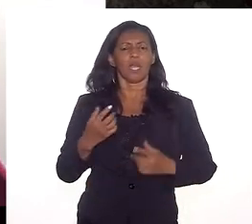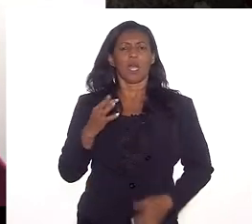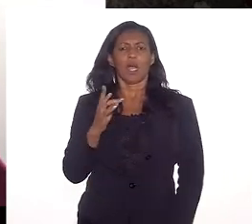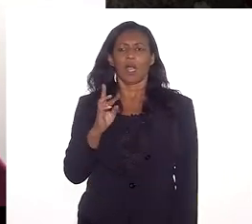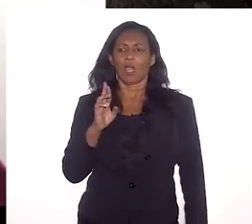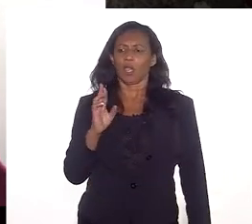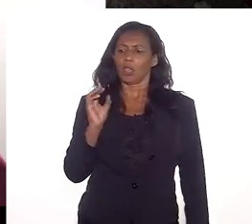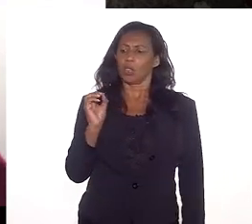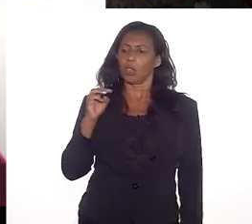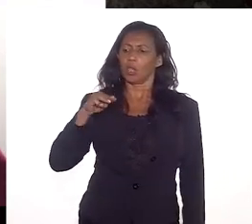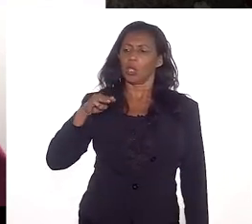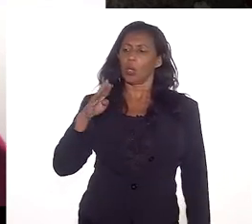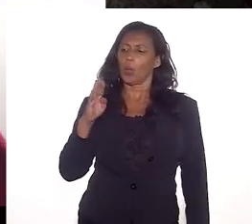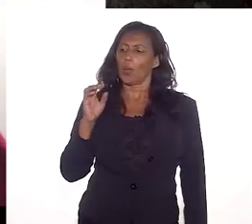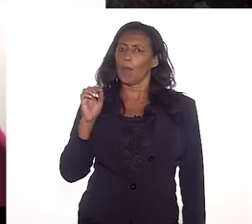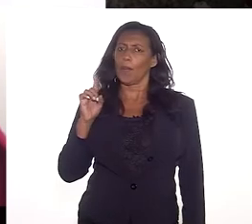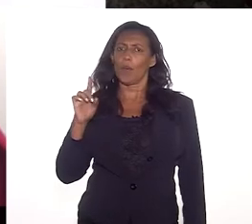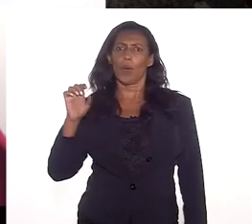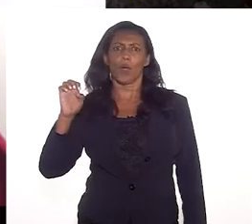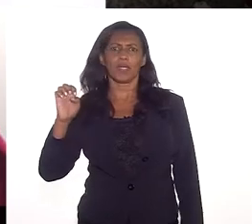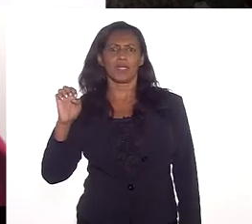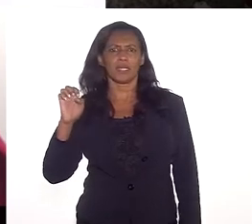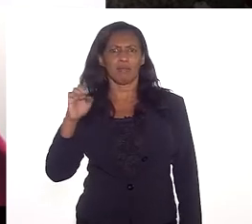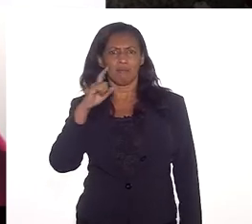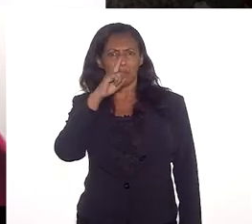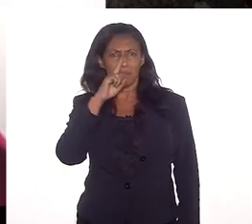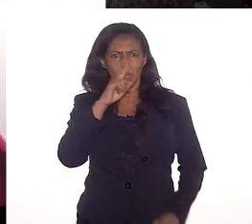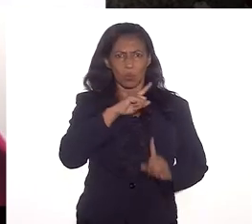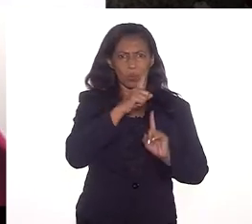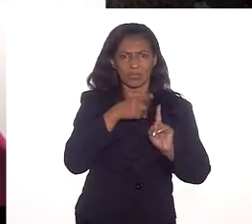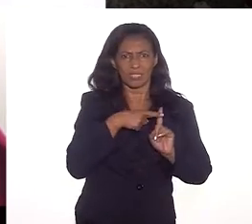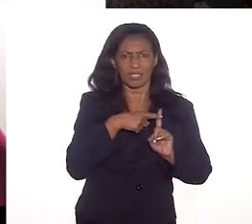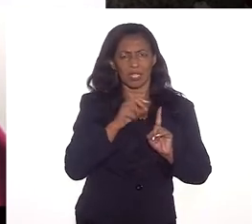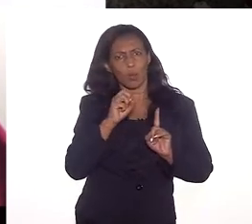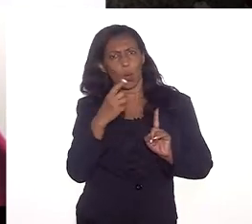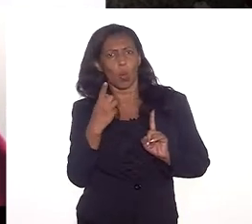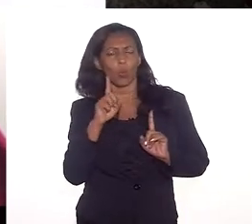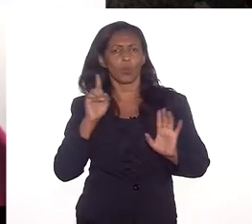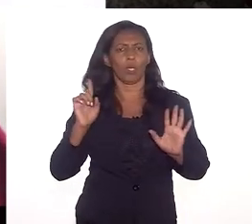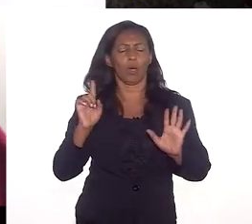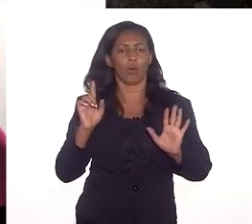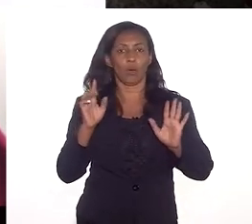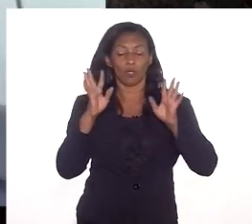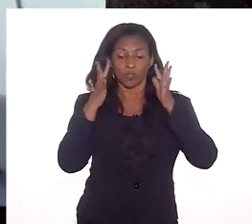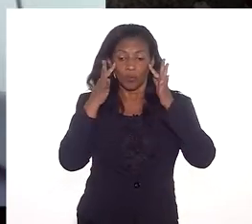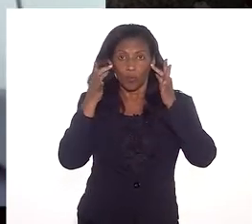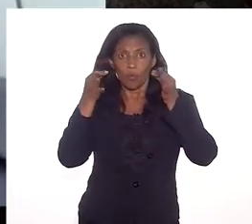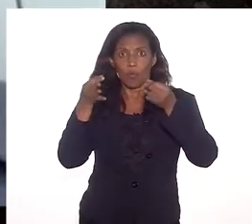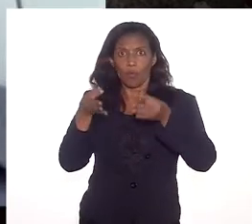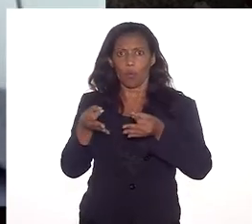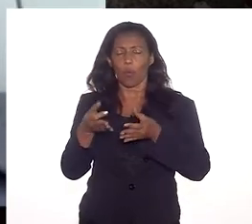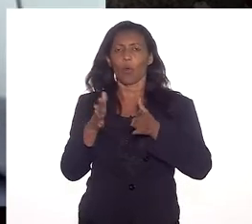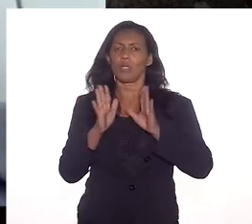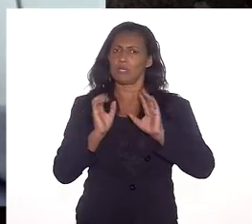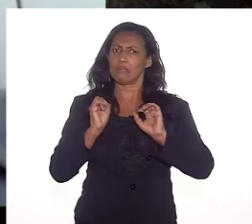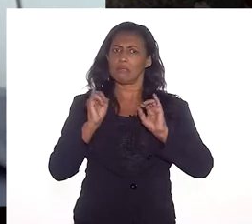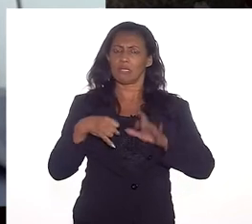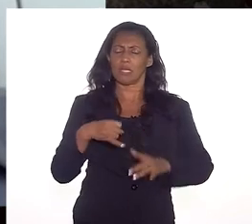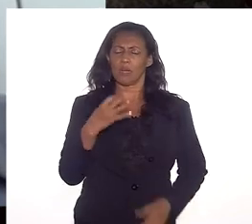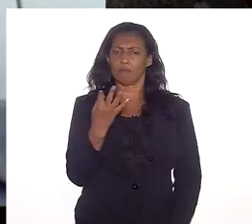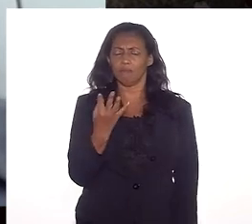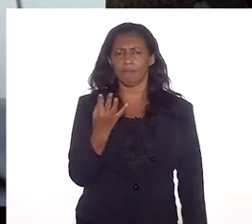relação à trombose, por exemplo, tem um risco maior nas grávidas ou não? A gente focou muito na trombose, porque